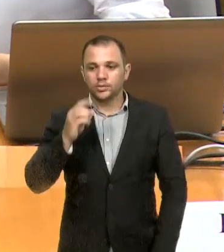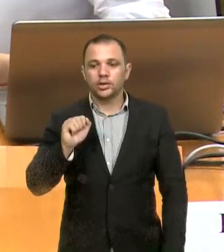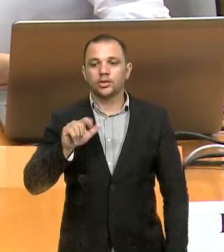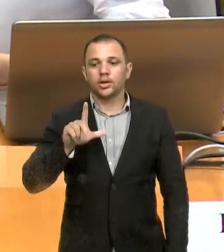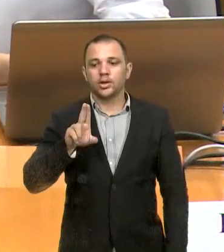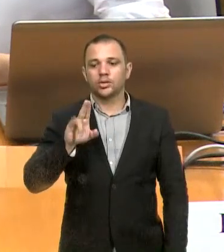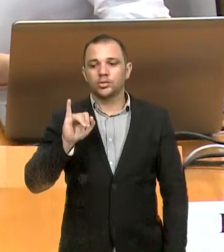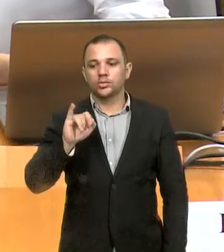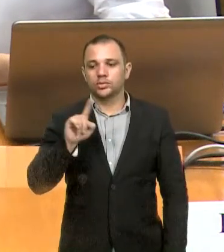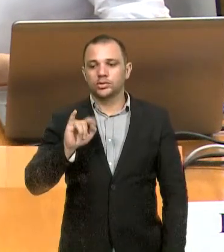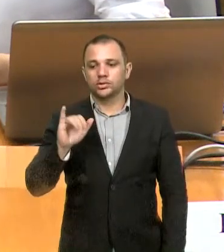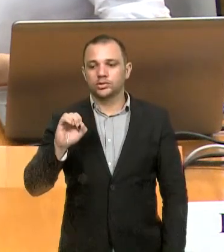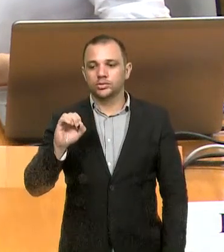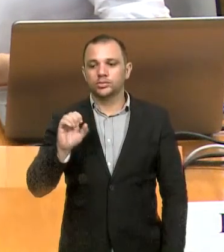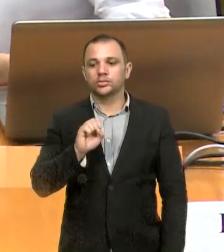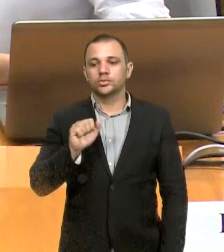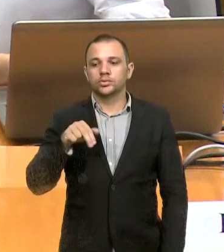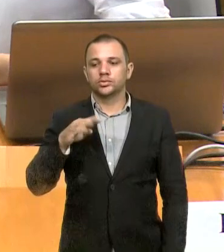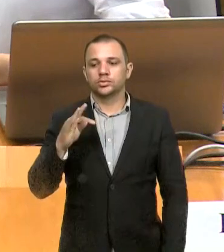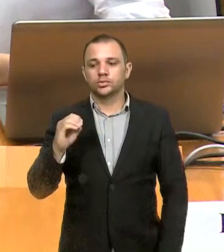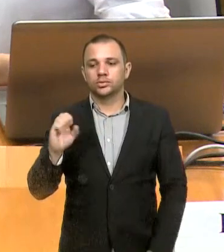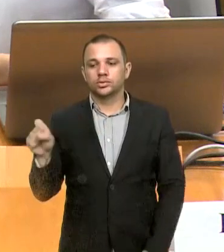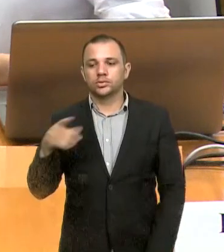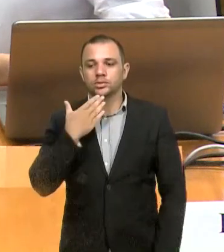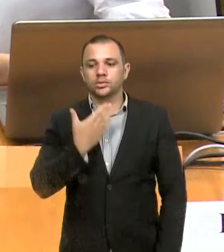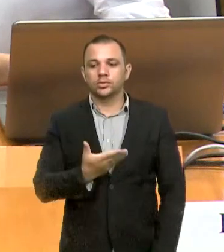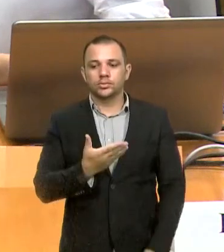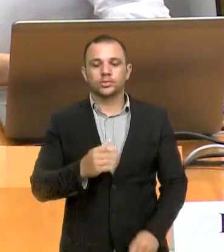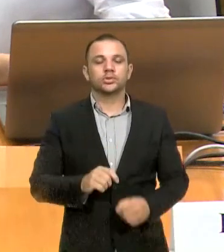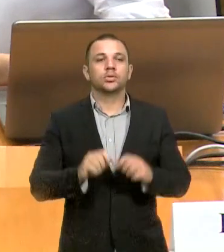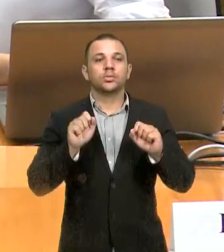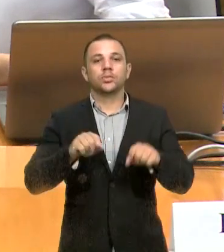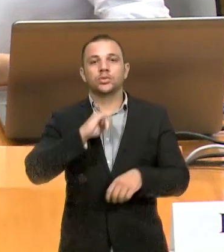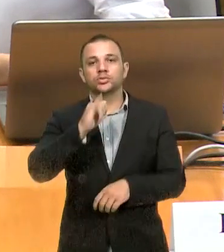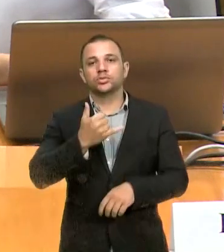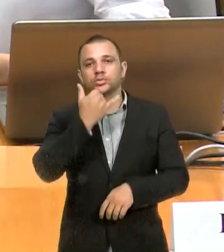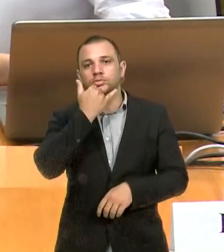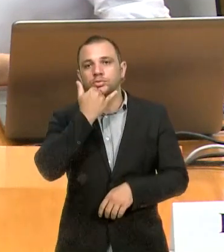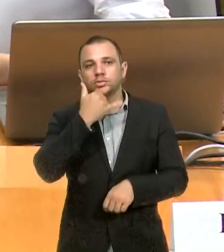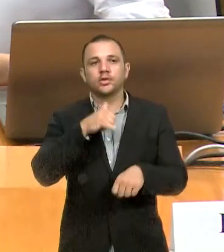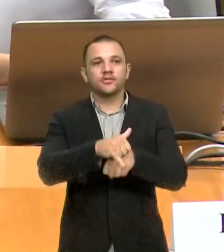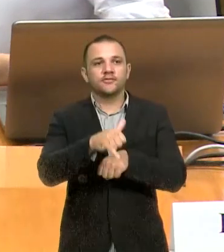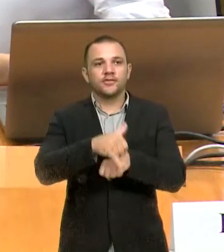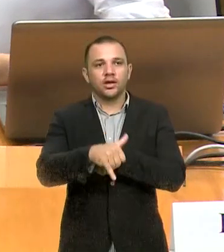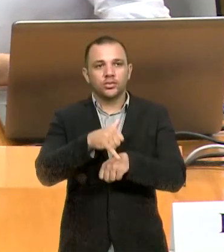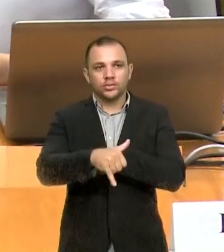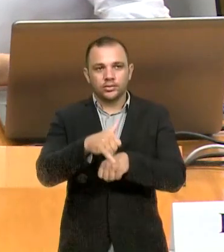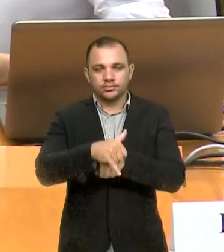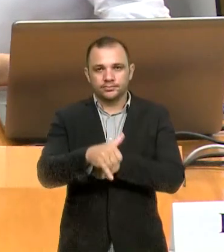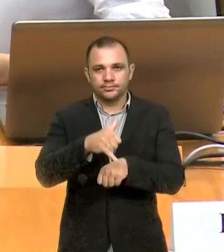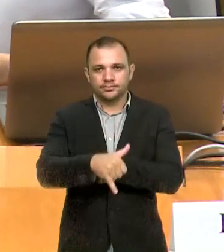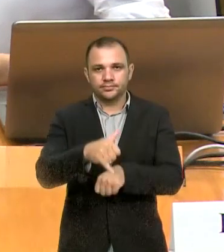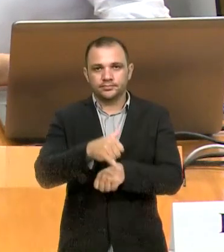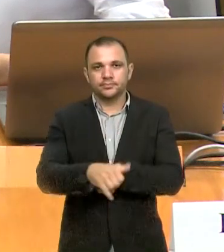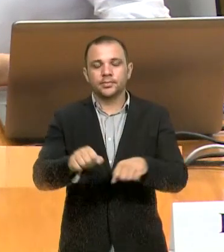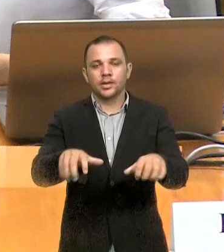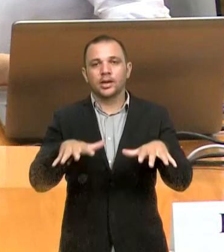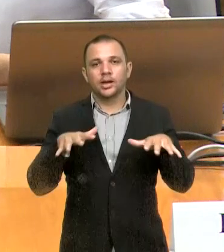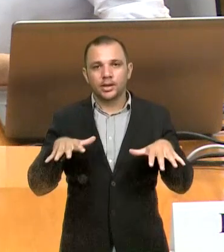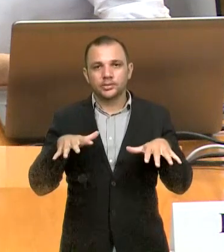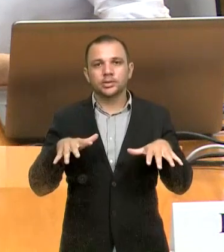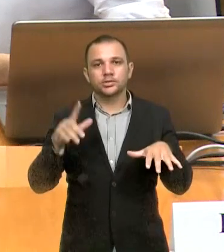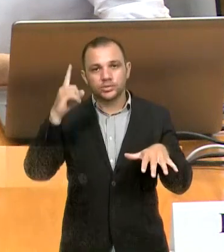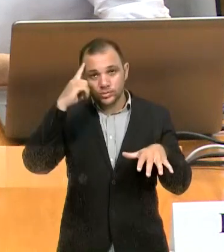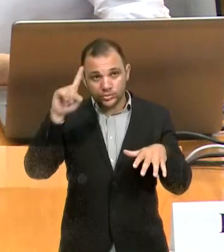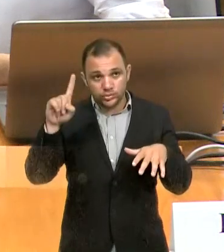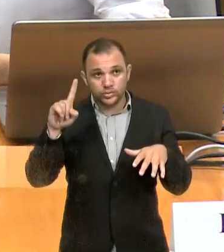Aloysio Santos, que solicita que sejam justificadas as suas ausências nas sessões plenárias do